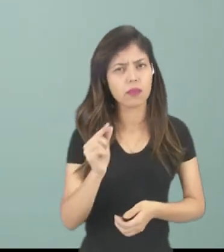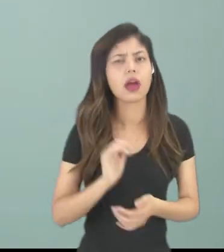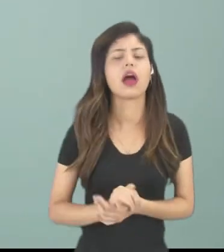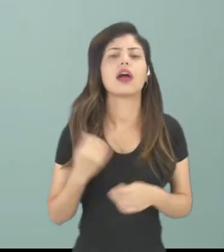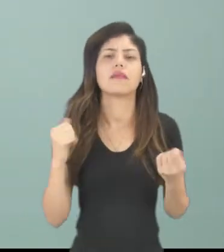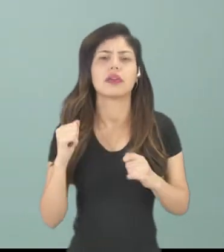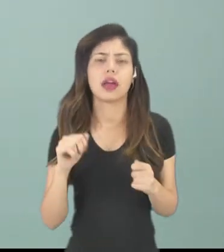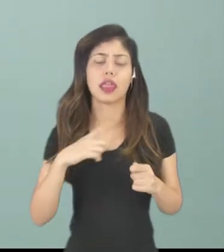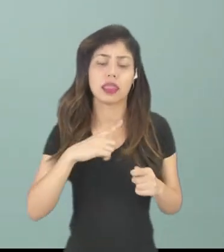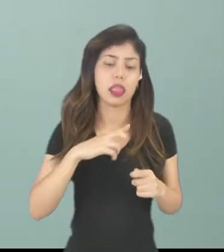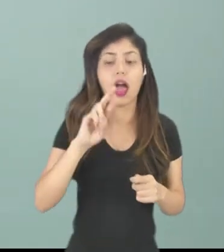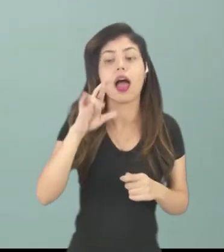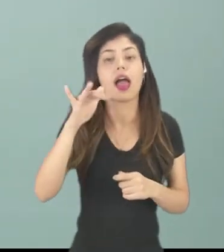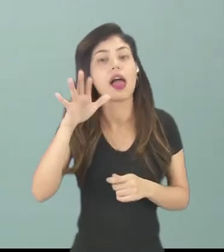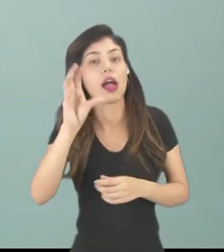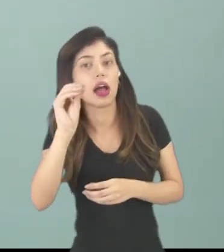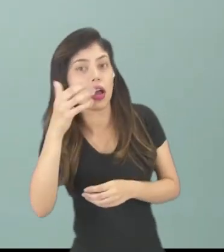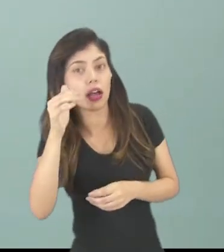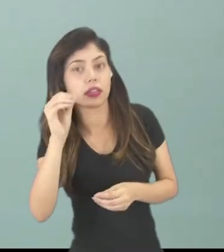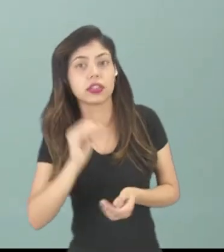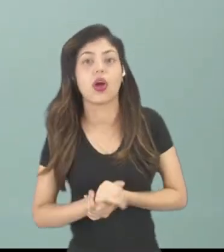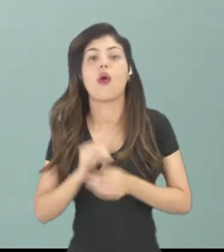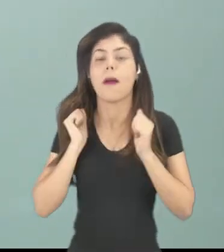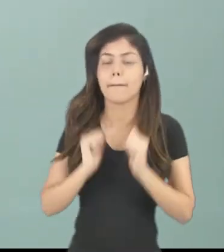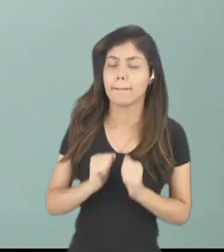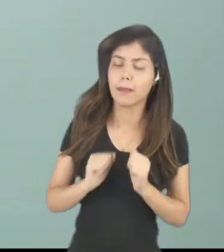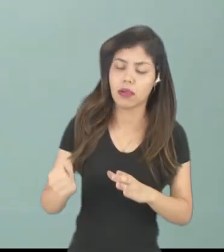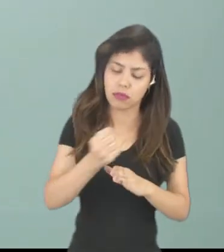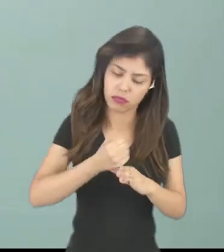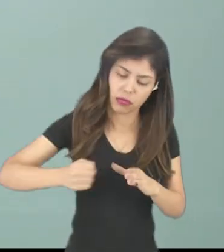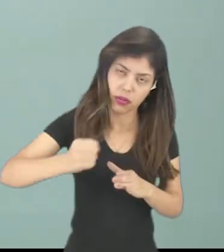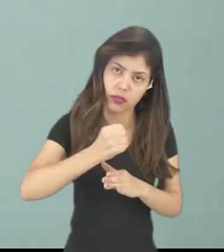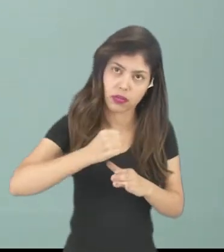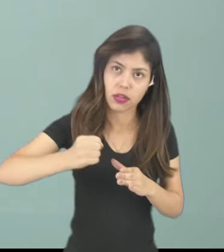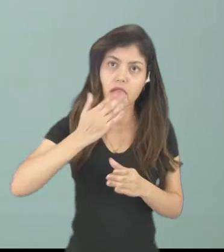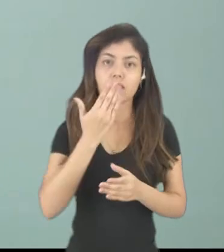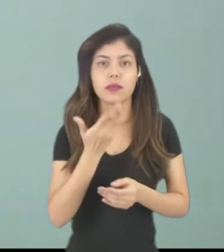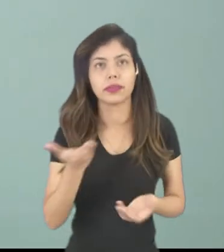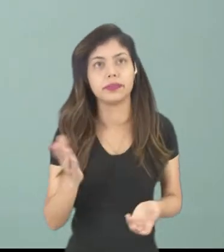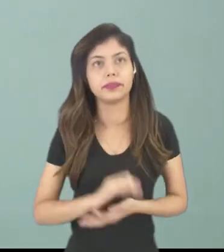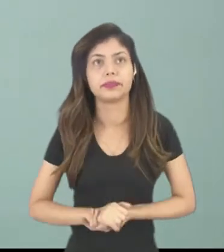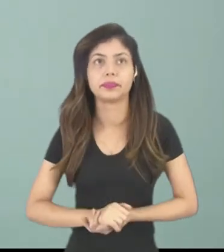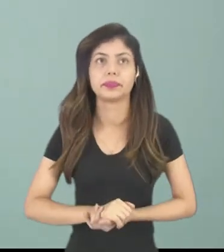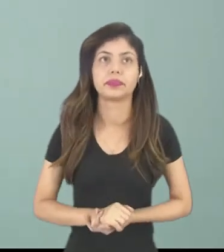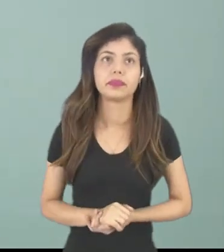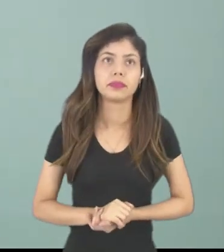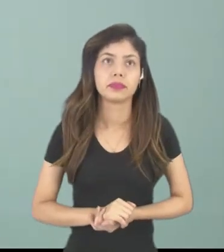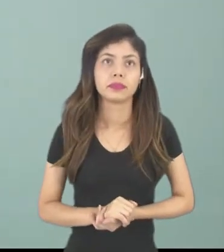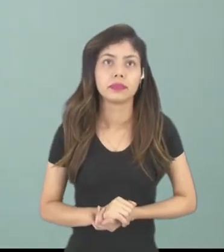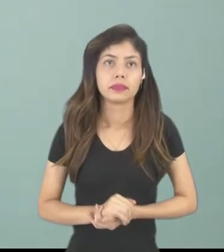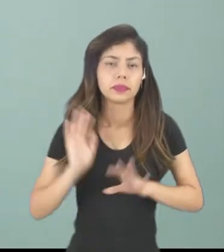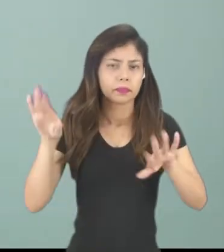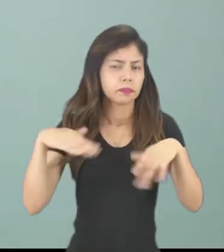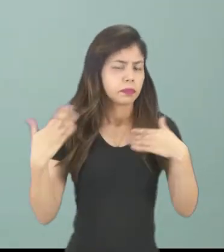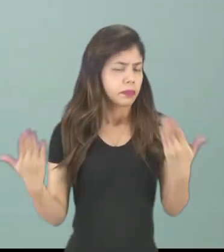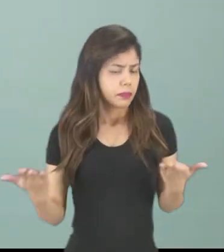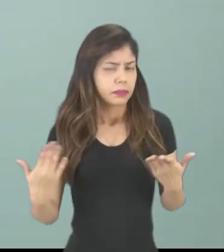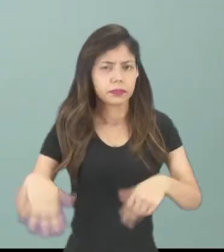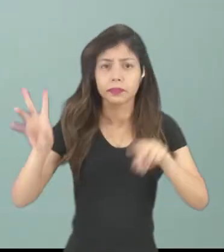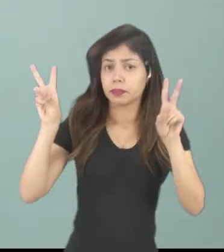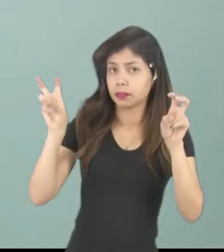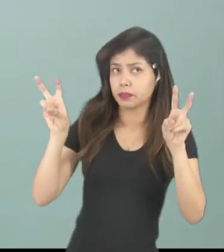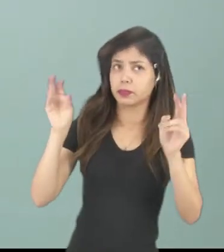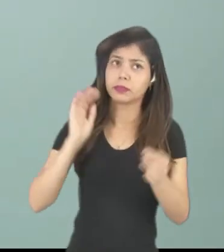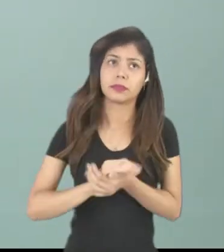de combustão ela aconteça e seja possível o cozimento dos alimentos. Então, quais são as teorias